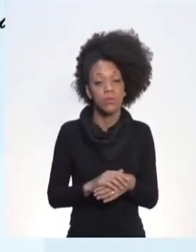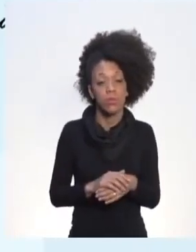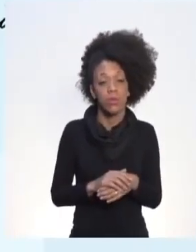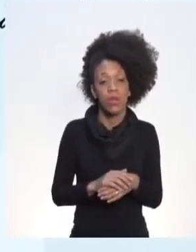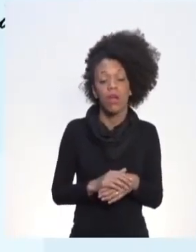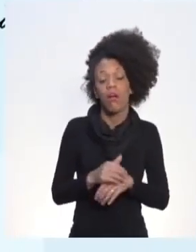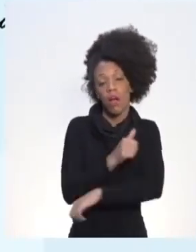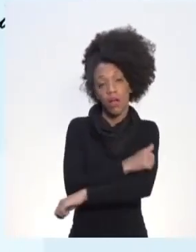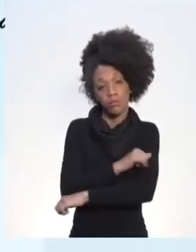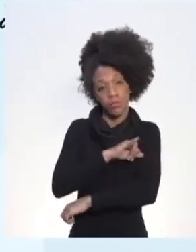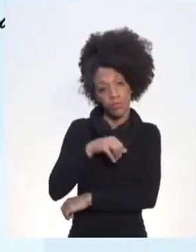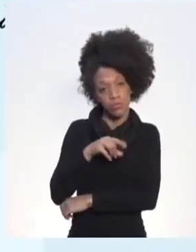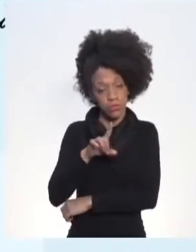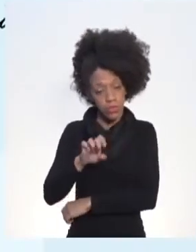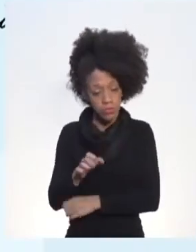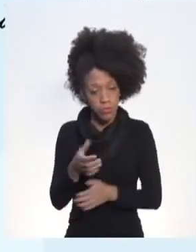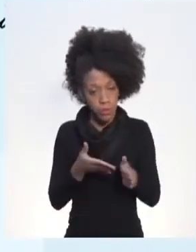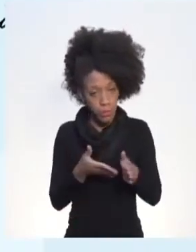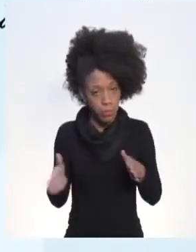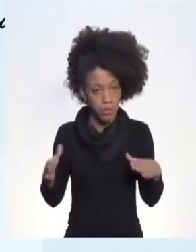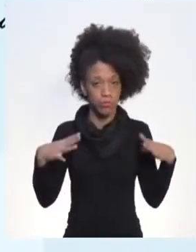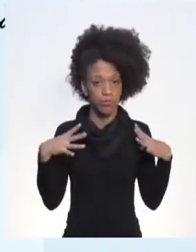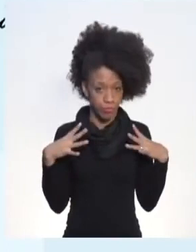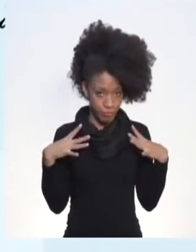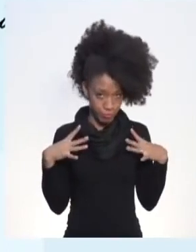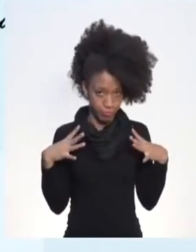aluna Jade, durante as férias.